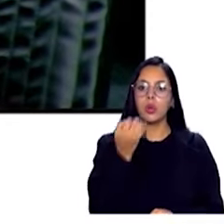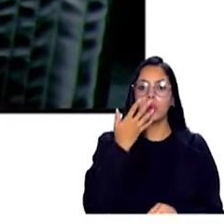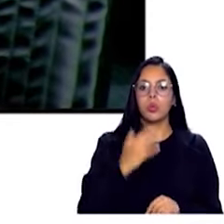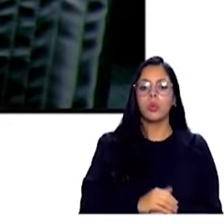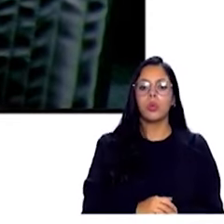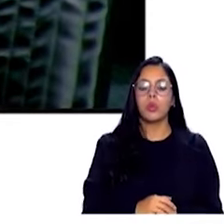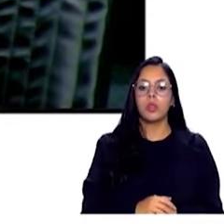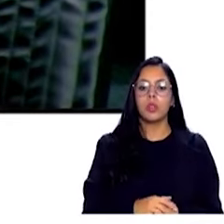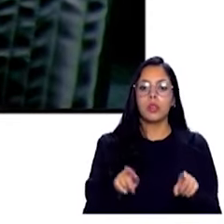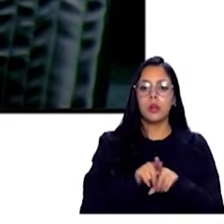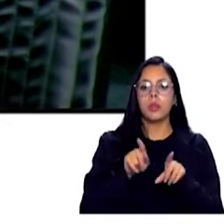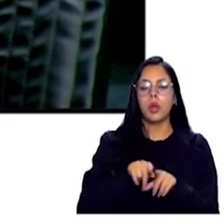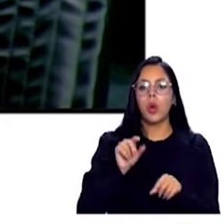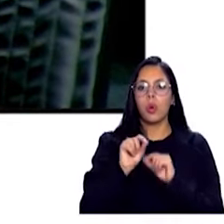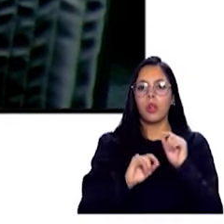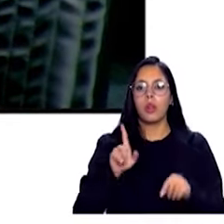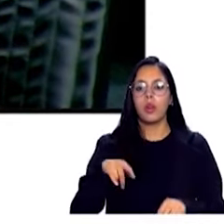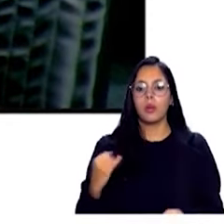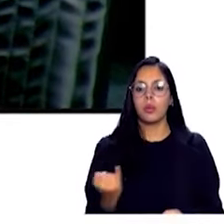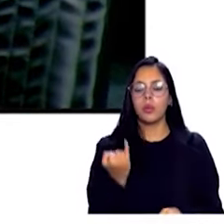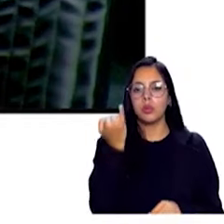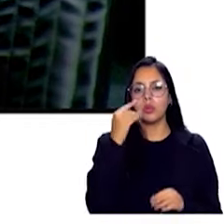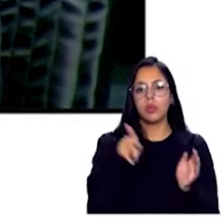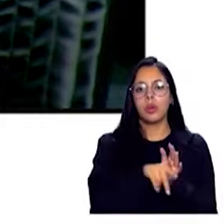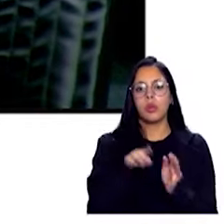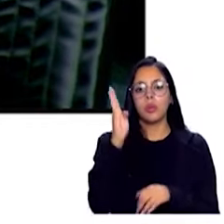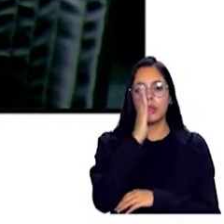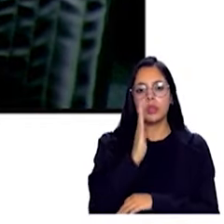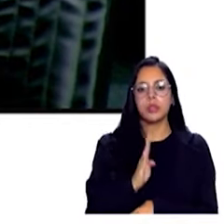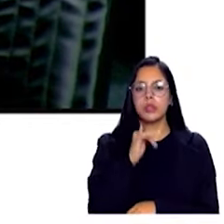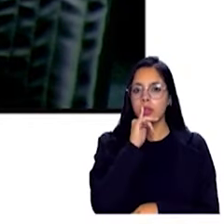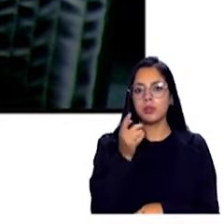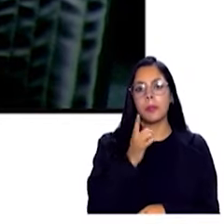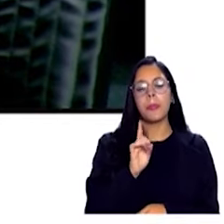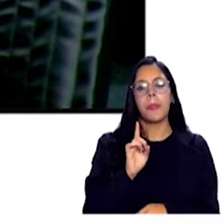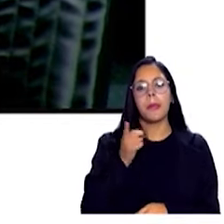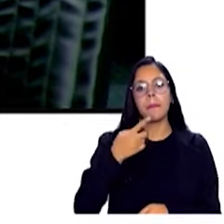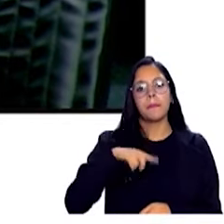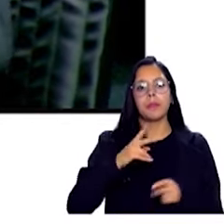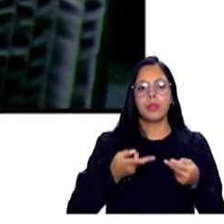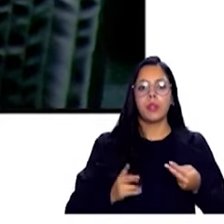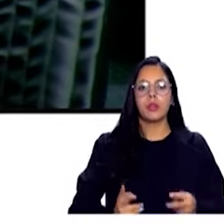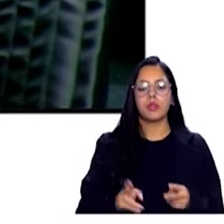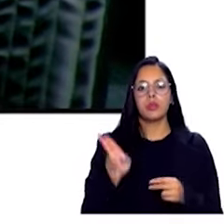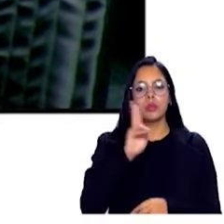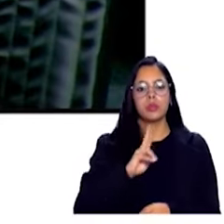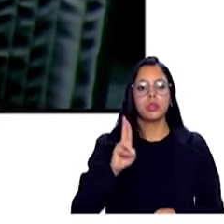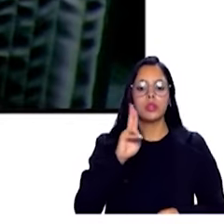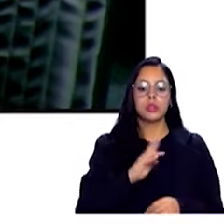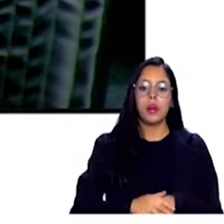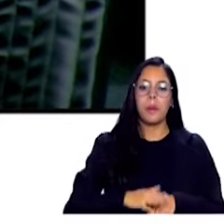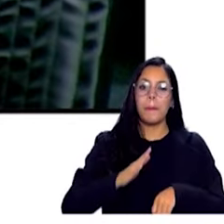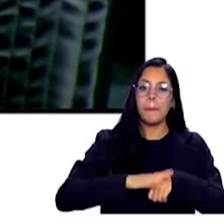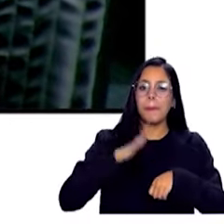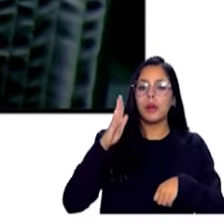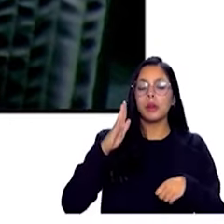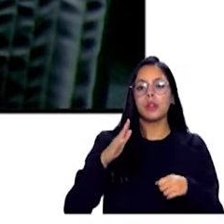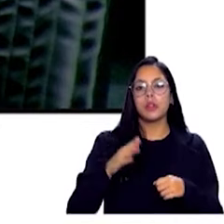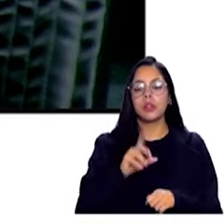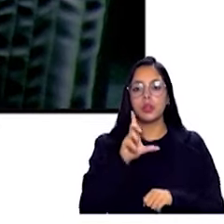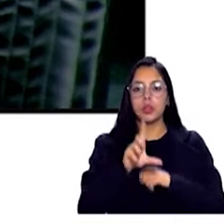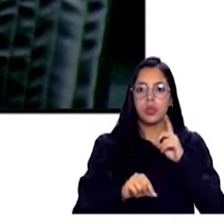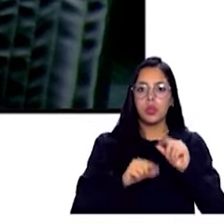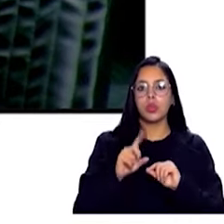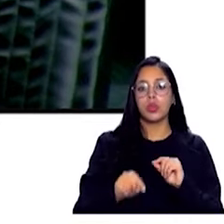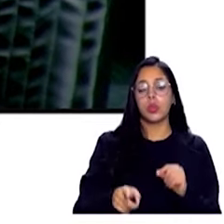importantes para esse país porque não sendo isso a gente vai com continuar utilizando mais esse filtro Porque nós já temos vários